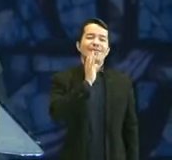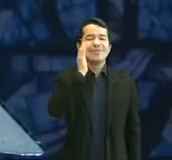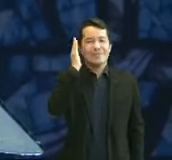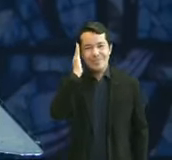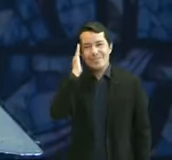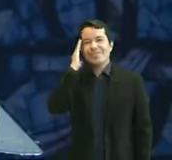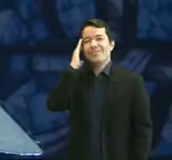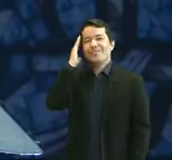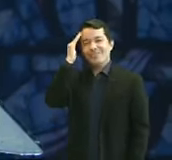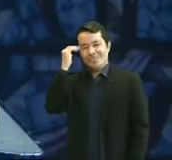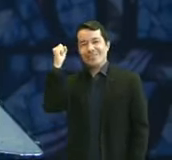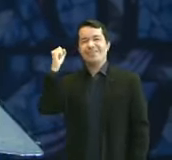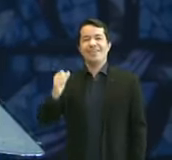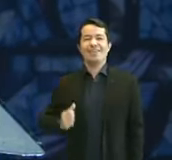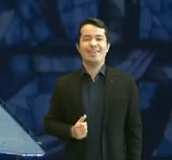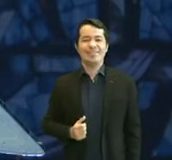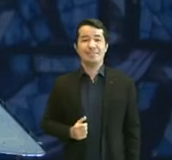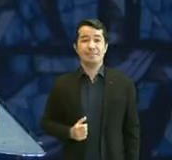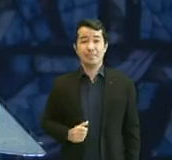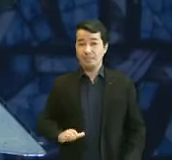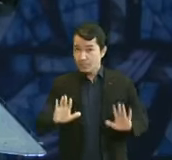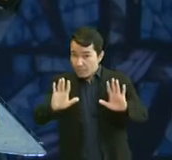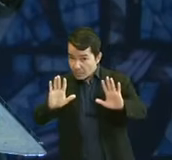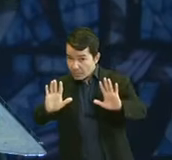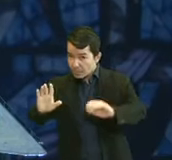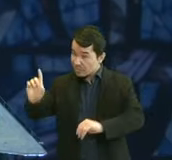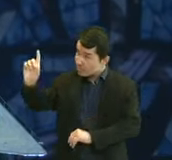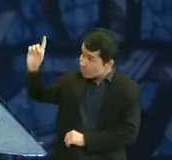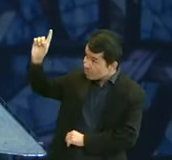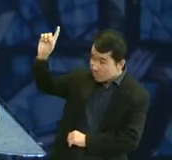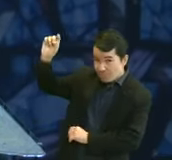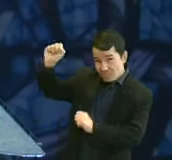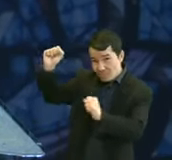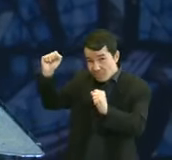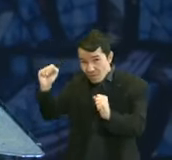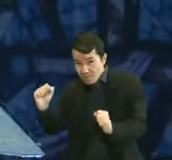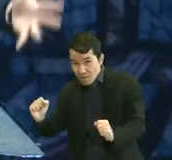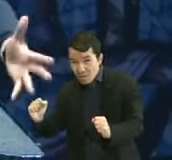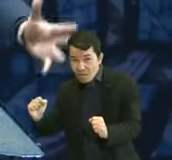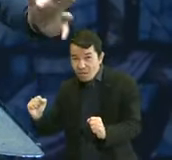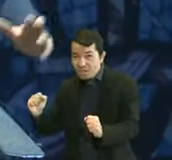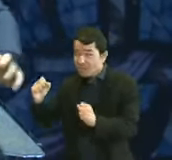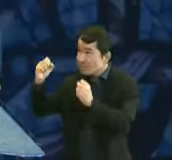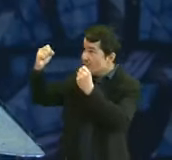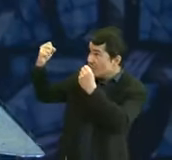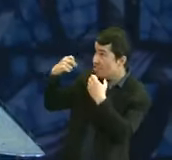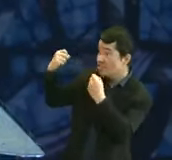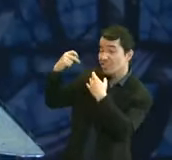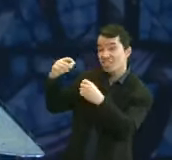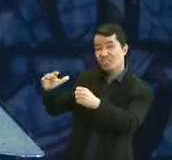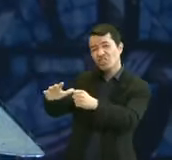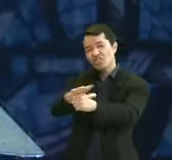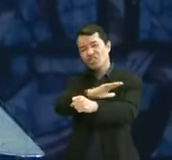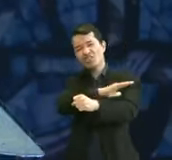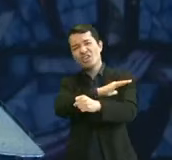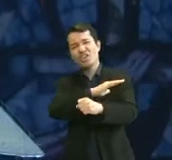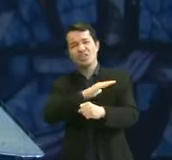conhecimento. Ele pode te encher, te fazer pleno.